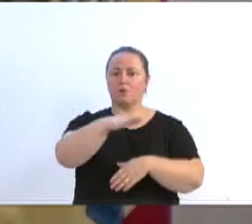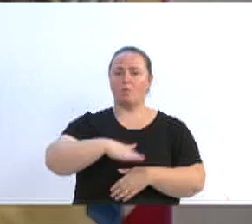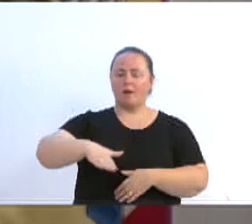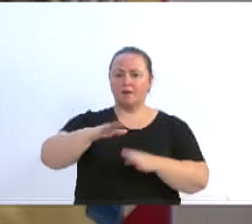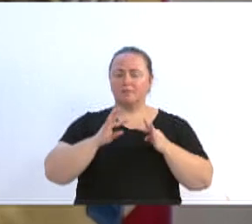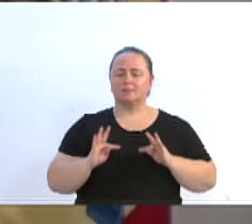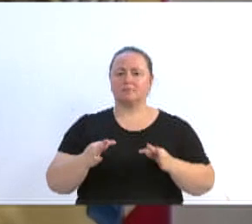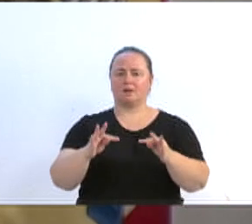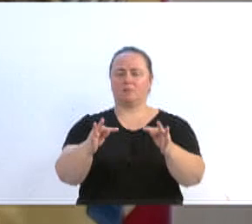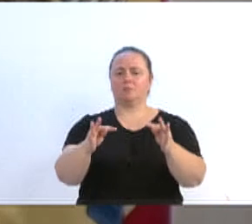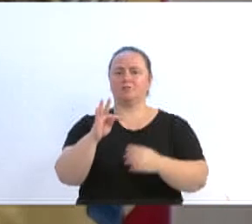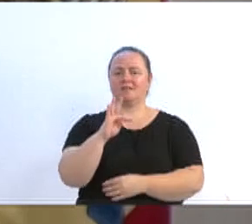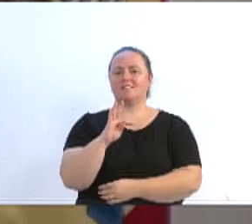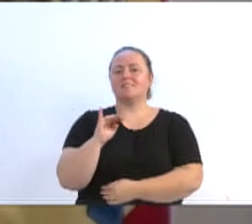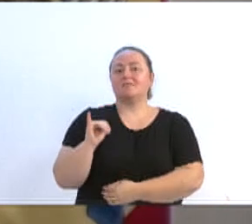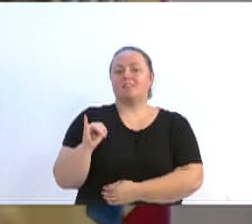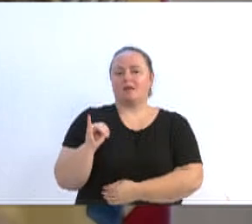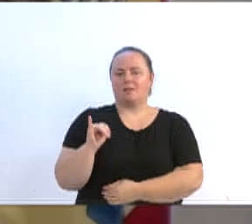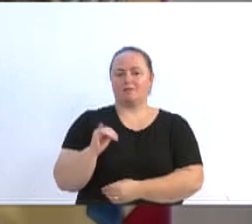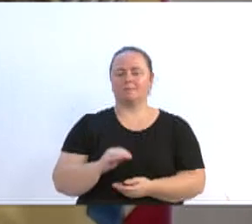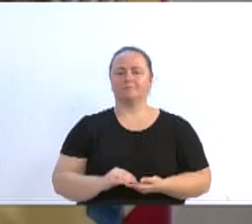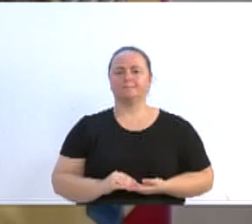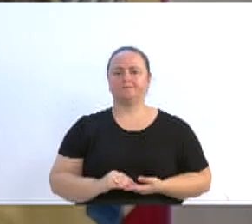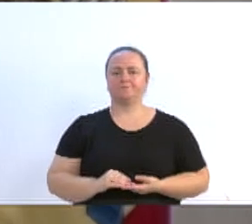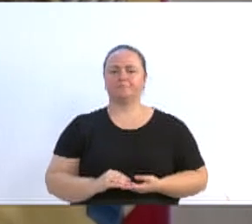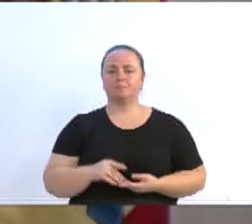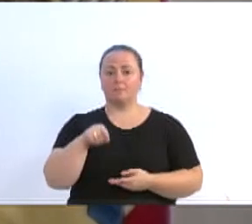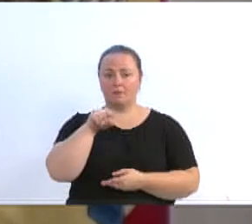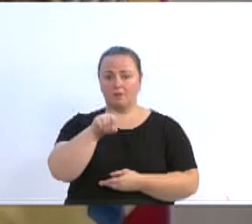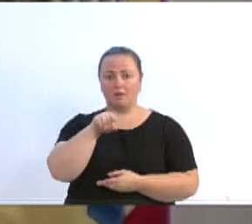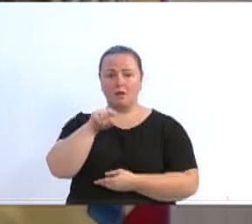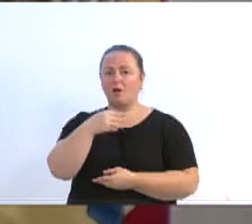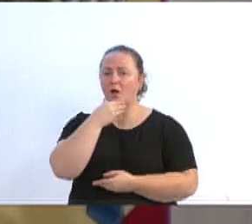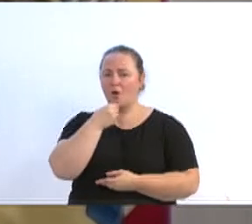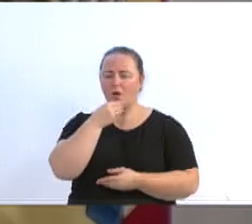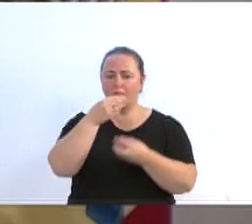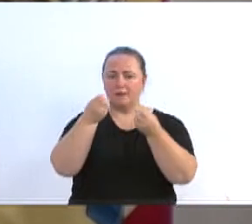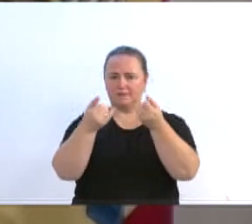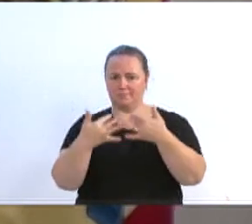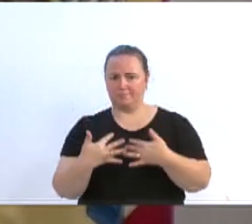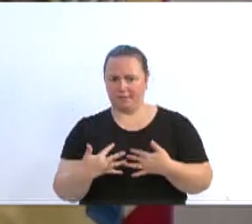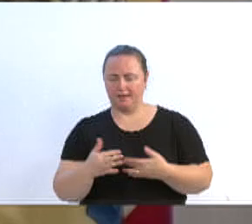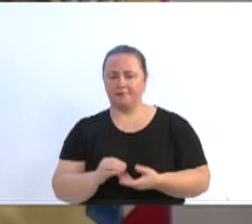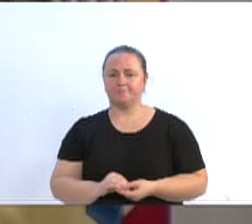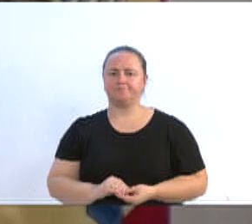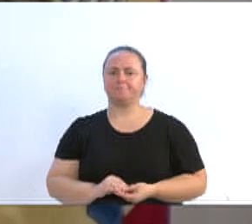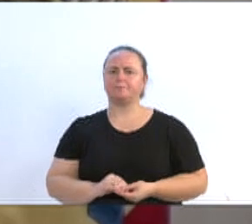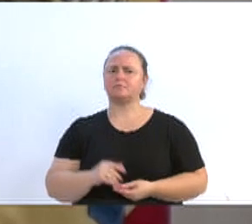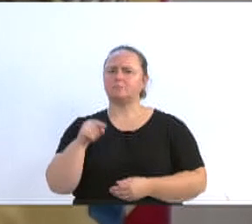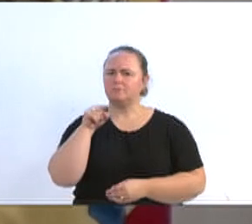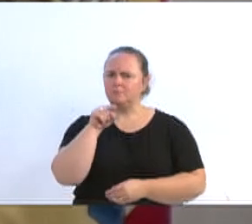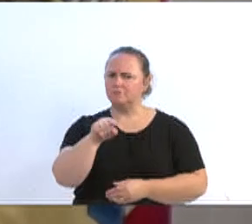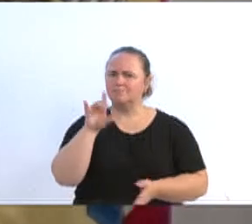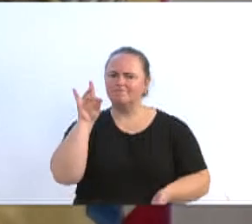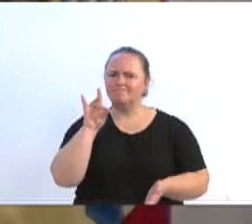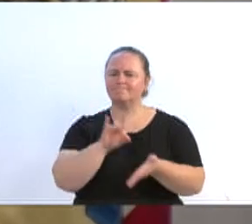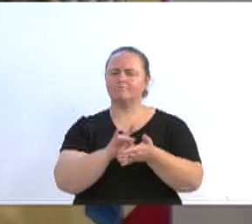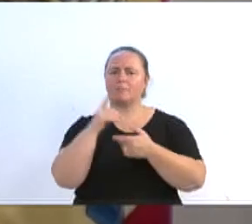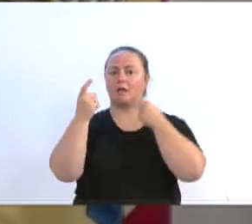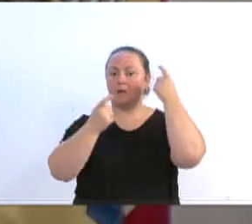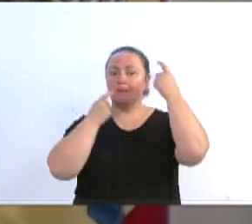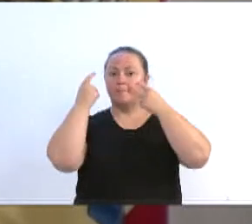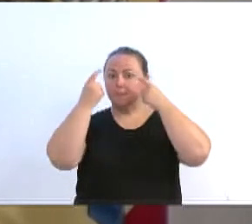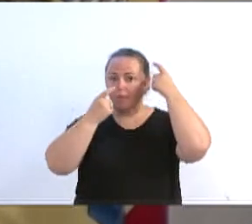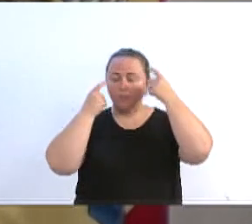informação. Ele diz que a falta de mão de obra preocupa mais os empresários do ramo